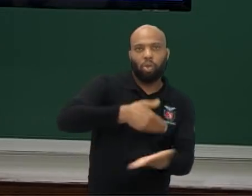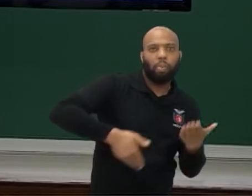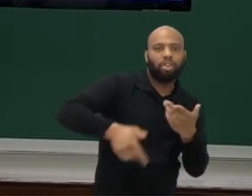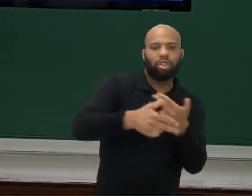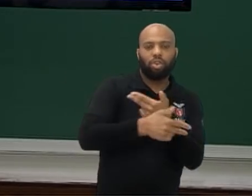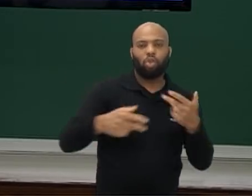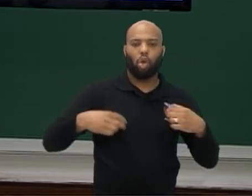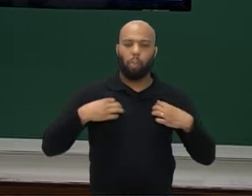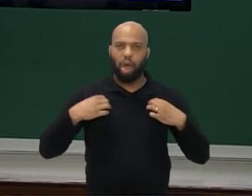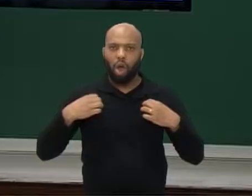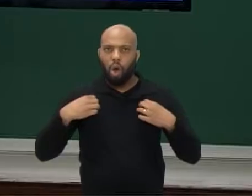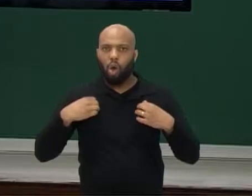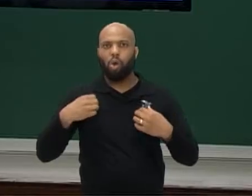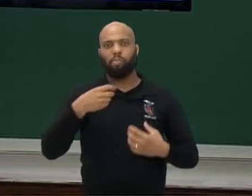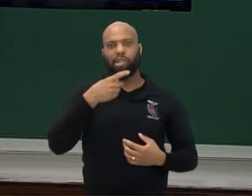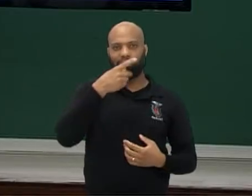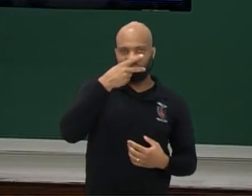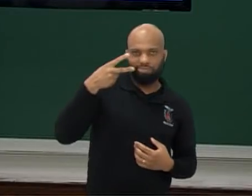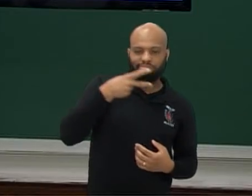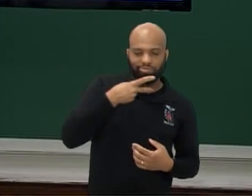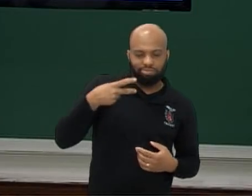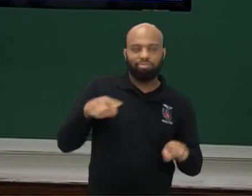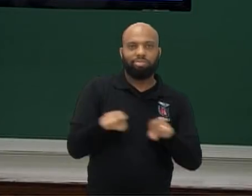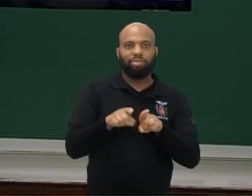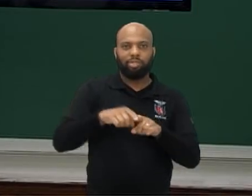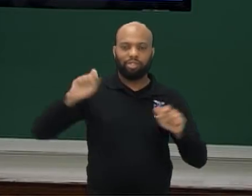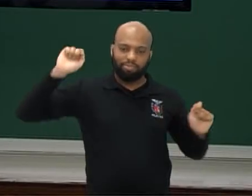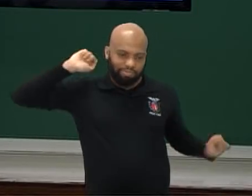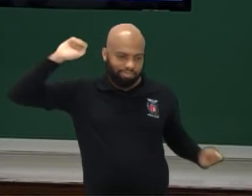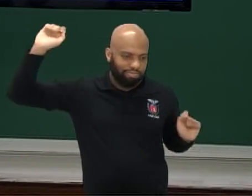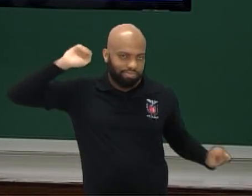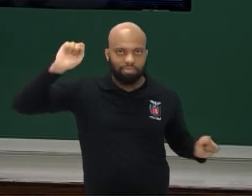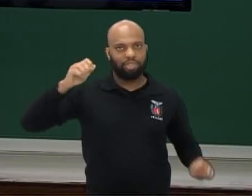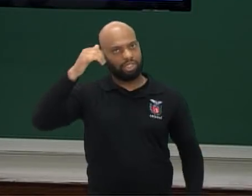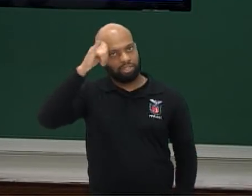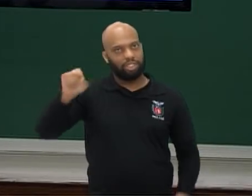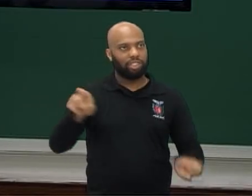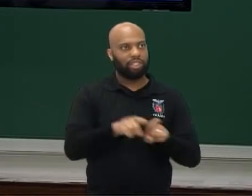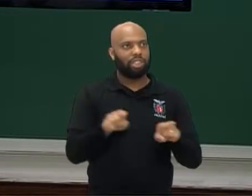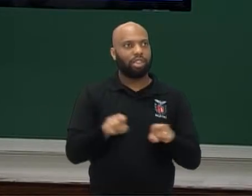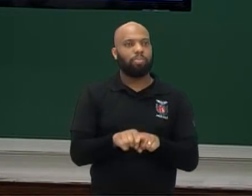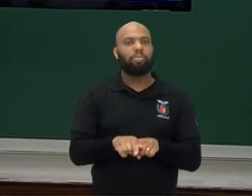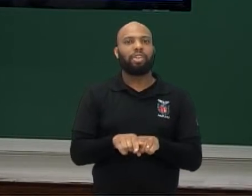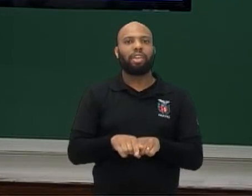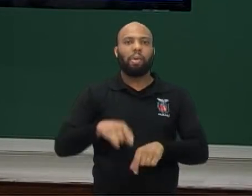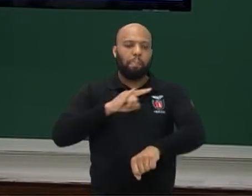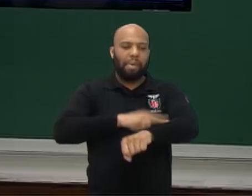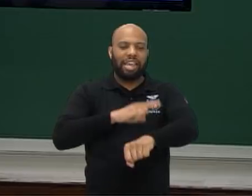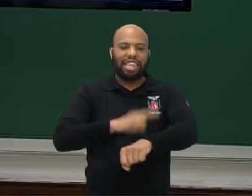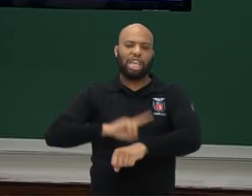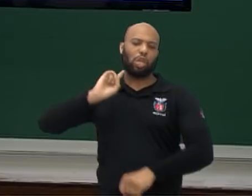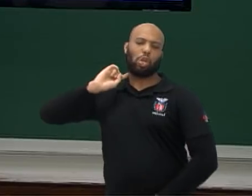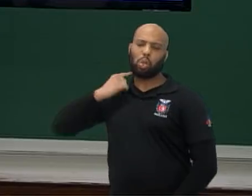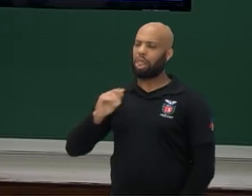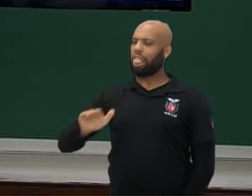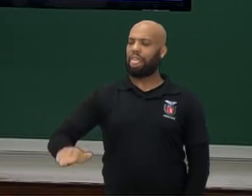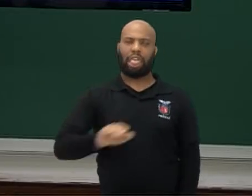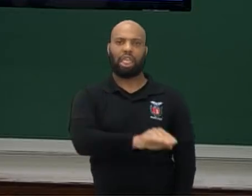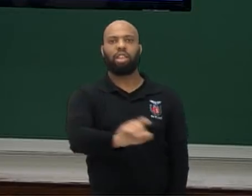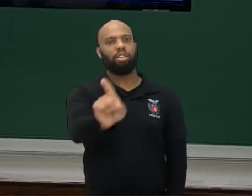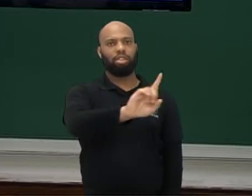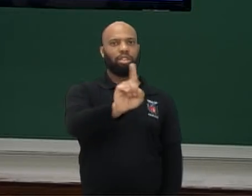de roupas íntimas, toalhas de banho, evitar encostar em banheiros públicos, em locais que possam estar